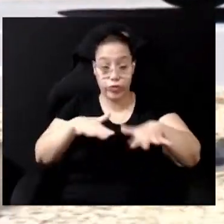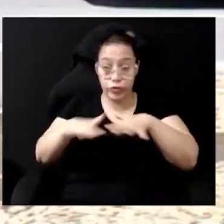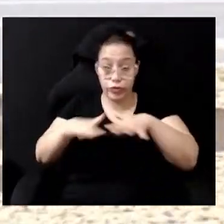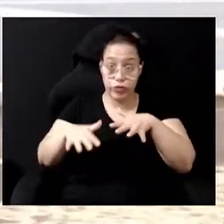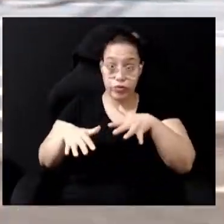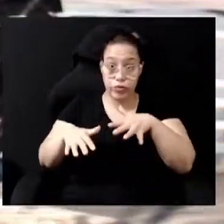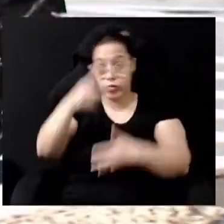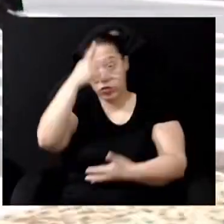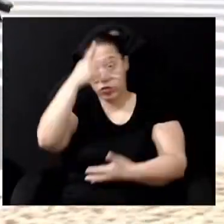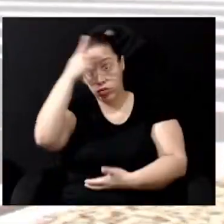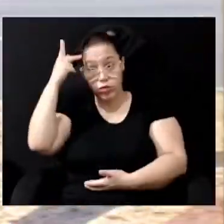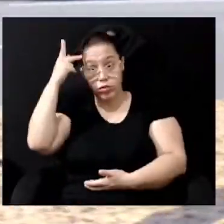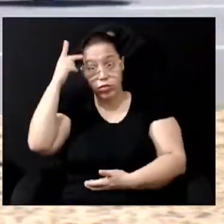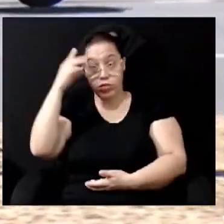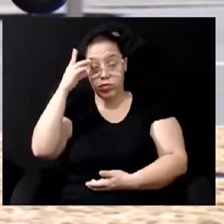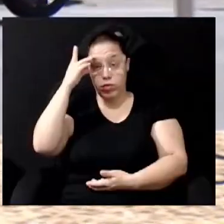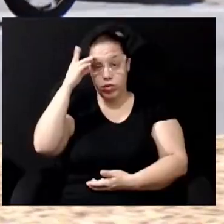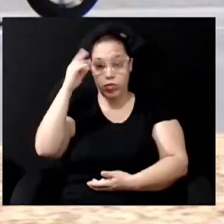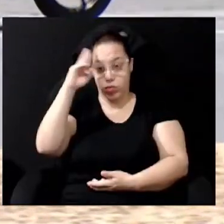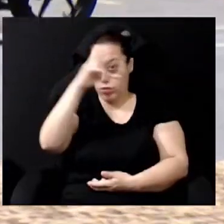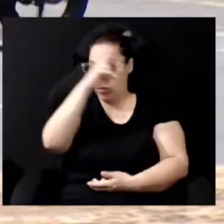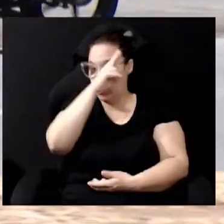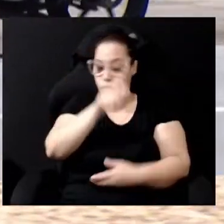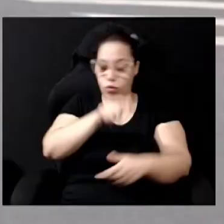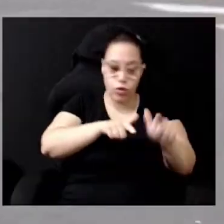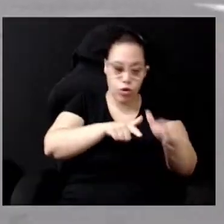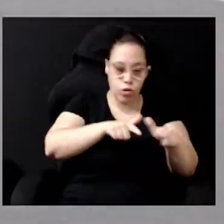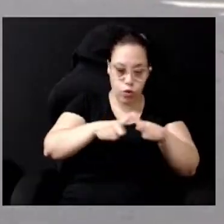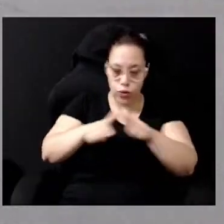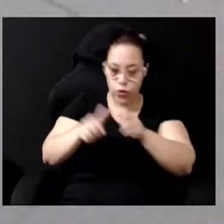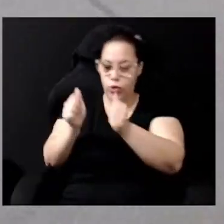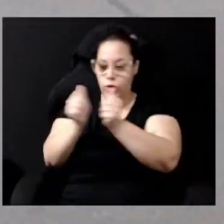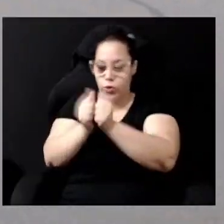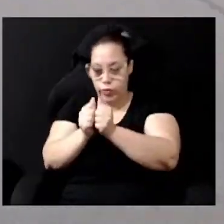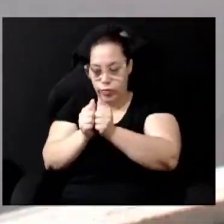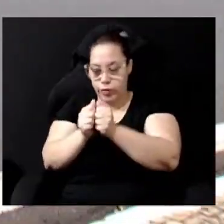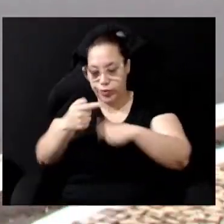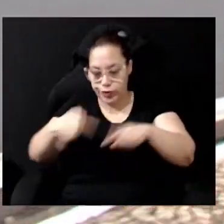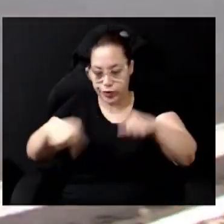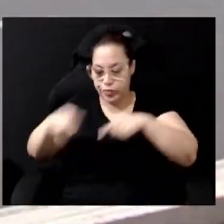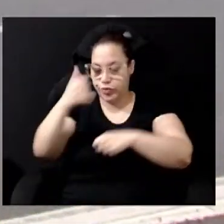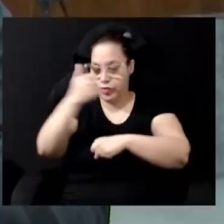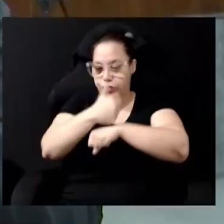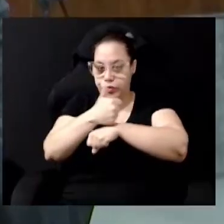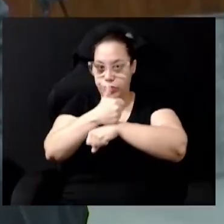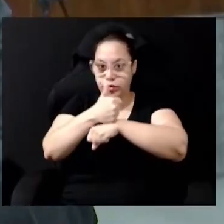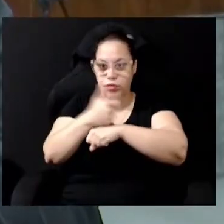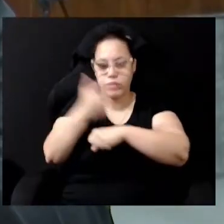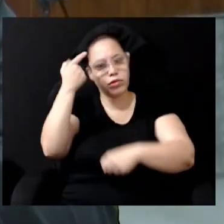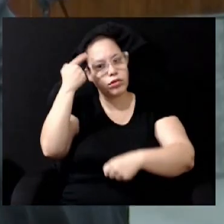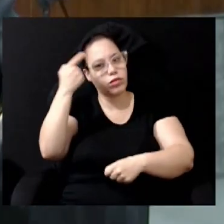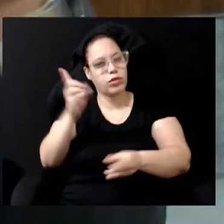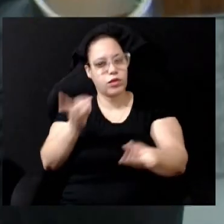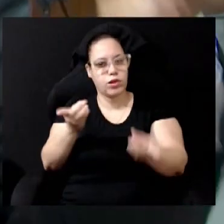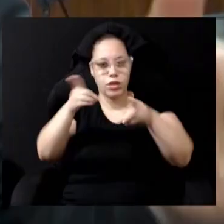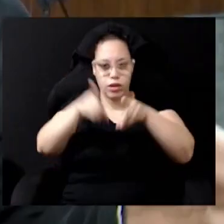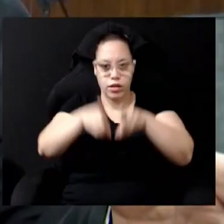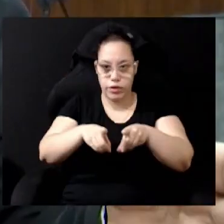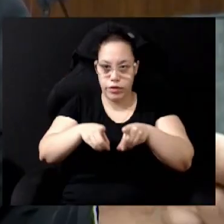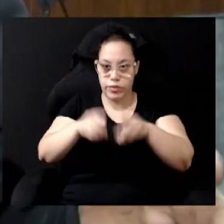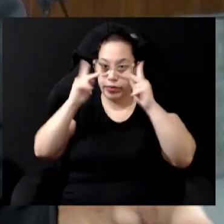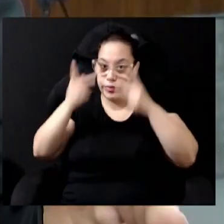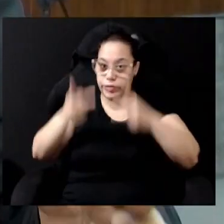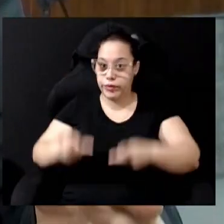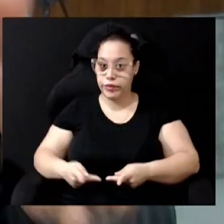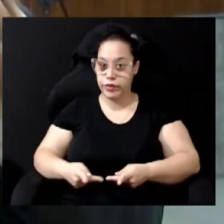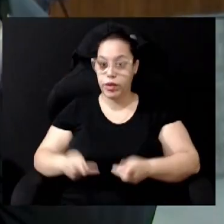em alguns pontos. Então nós vamos trabalhar junto com esses profissionais para tentar levar dignidade humana. Como você disse, muitas vezes agora,